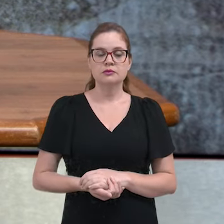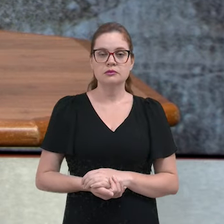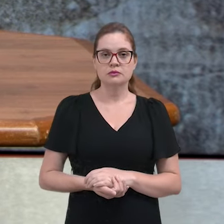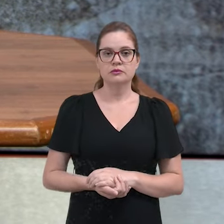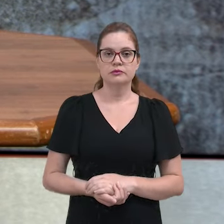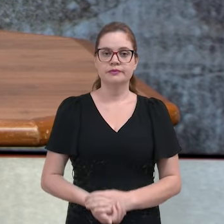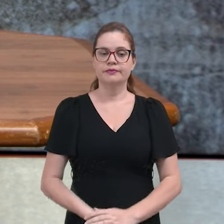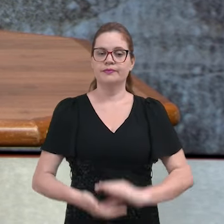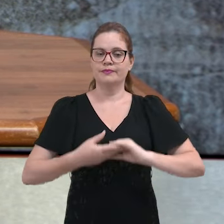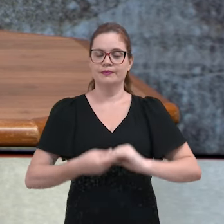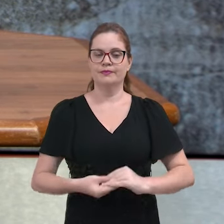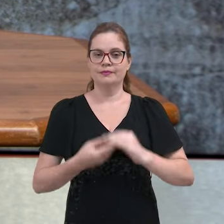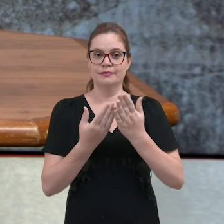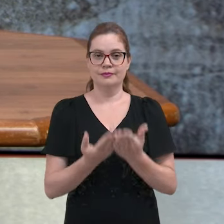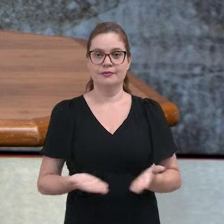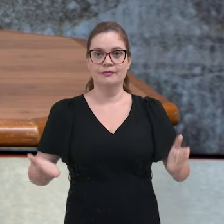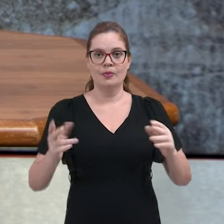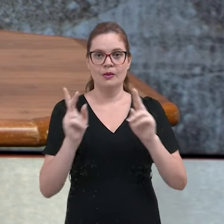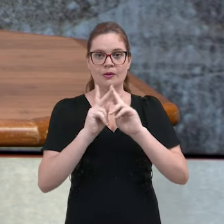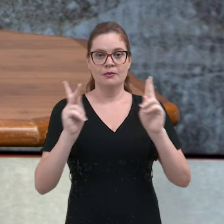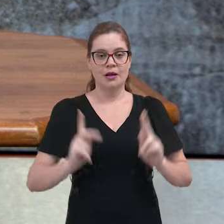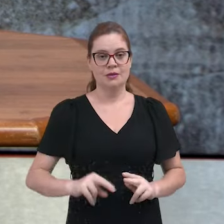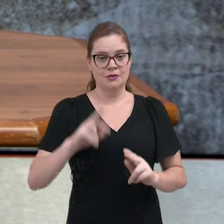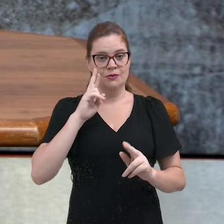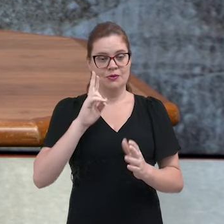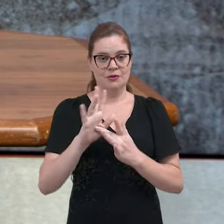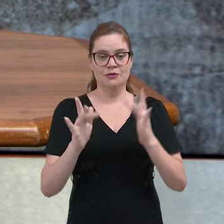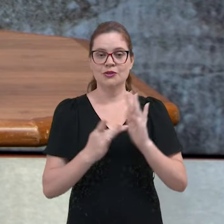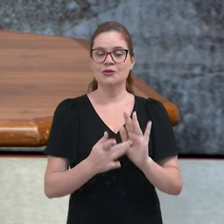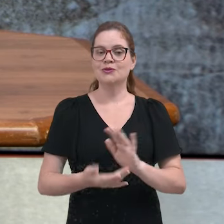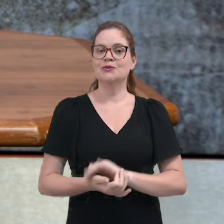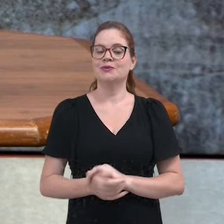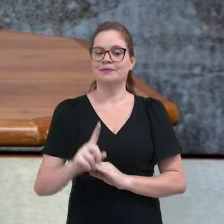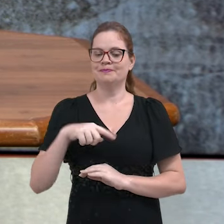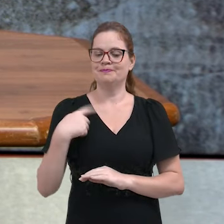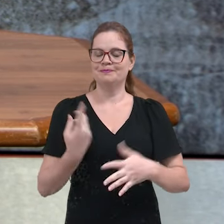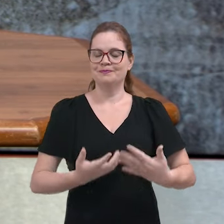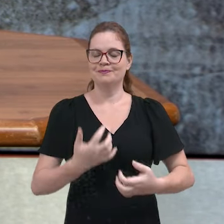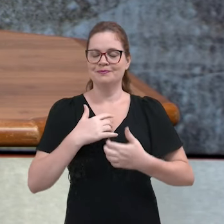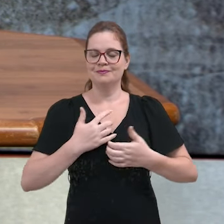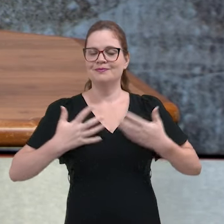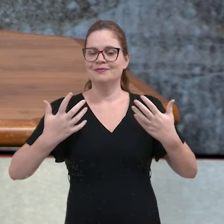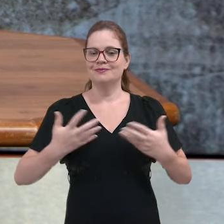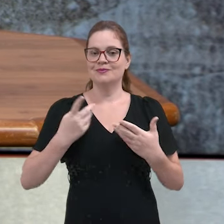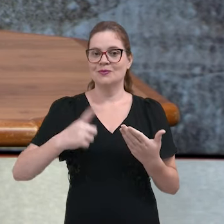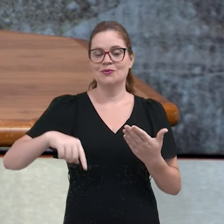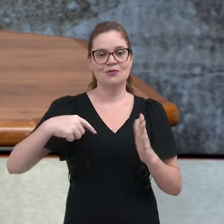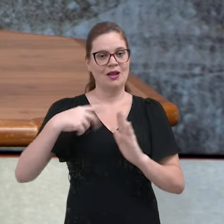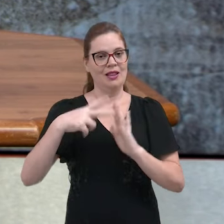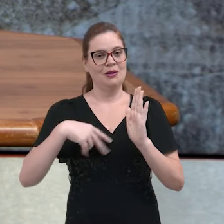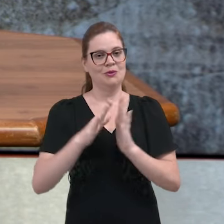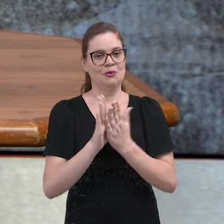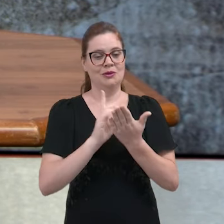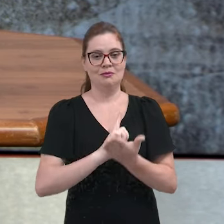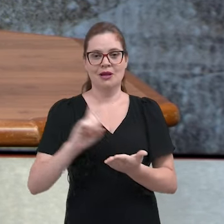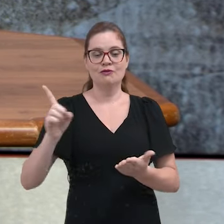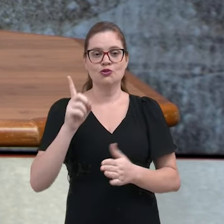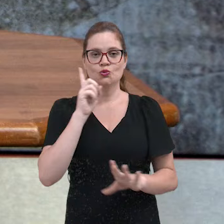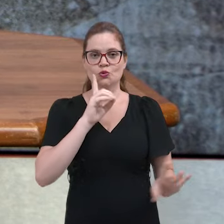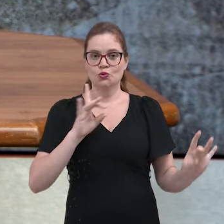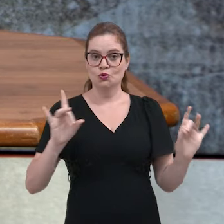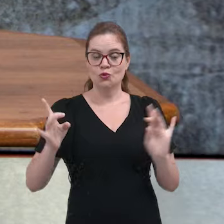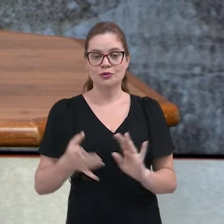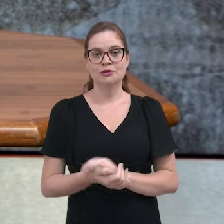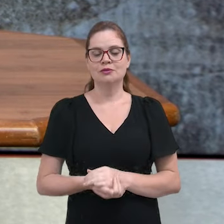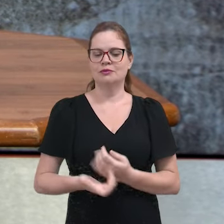paz do Senhor Jesus a todos. É uma alegria estarmos juntos no nosso programa que é diário, leitura da Bíblia. Esse é